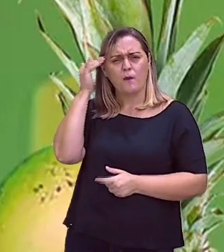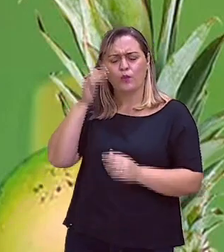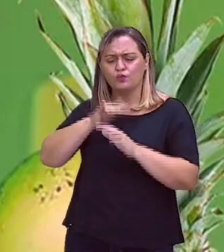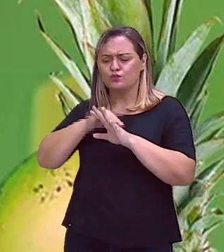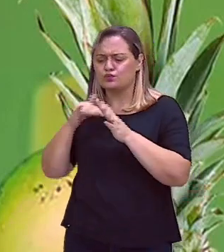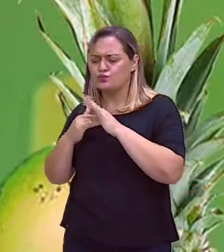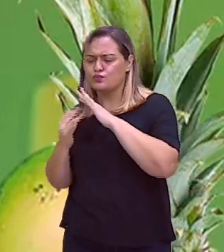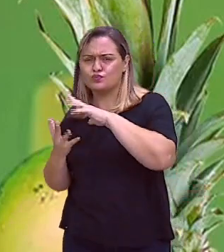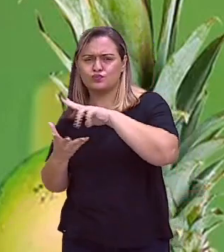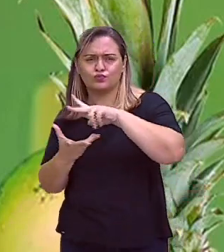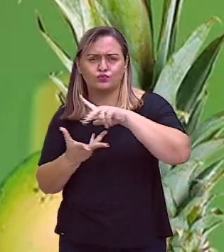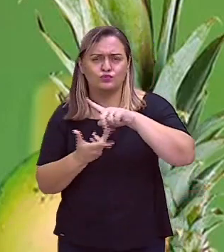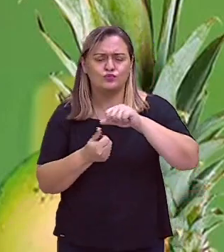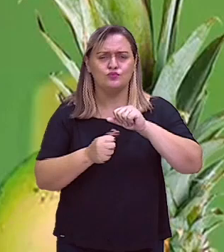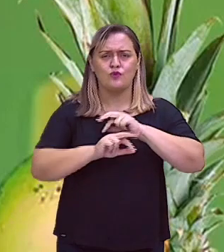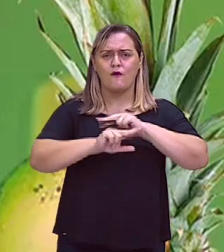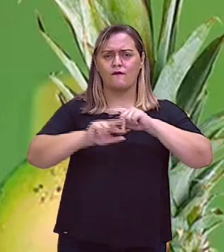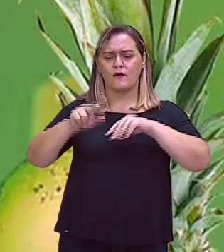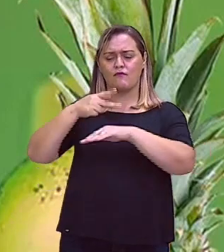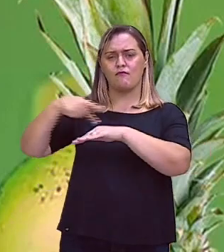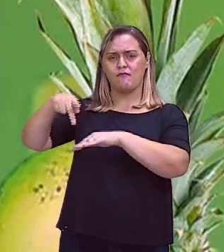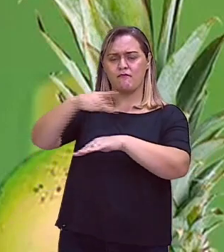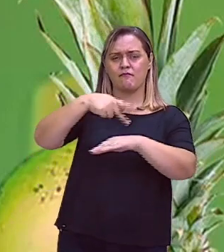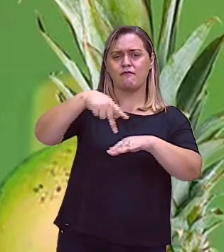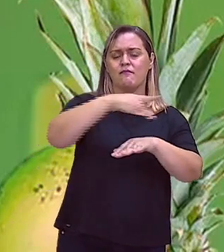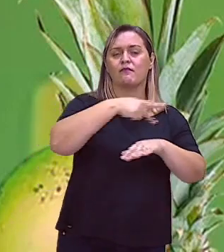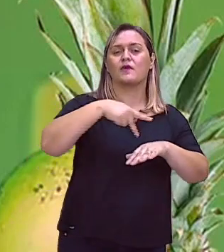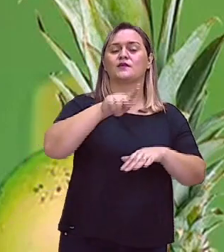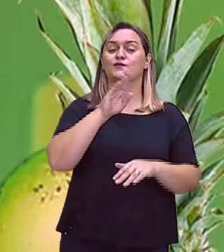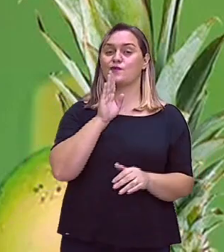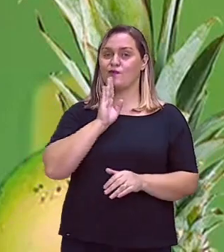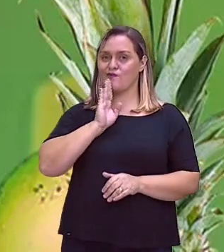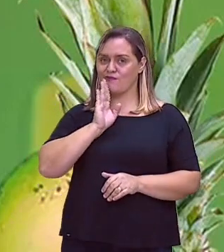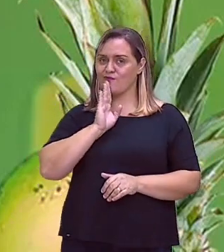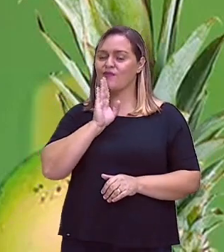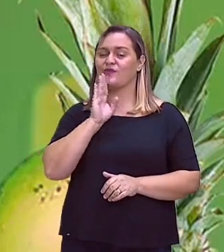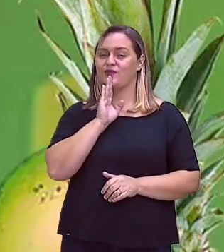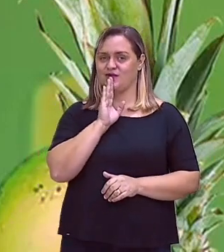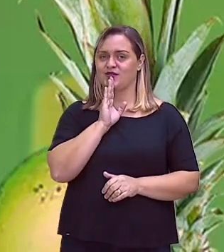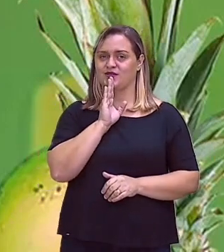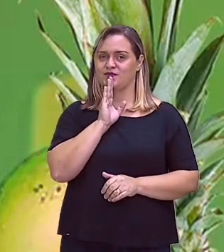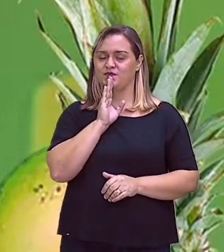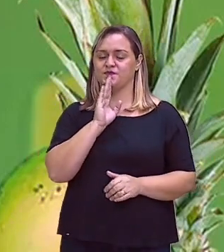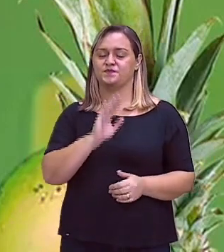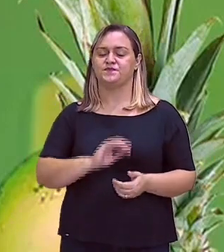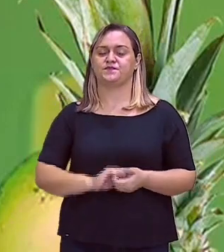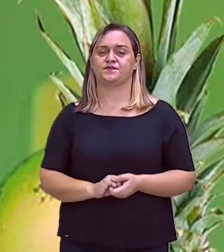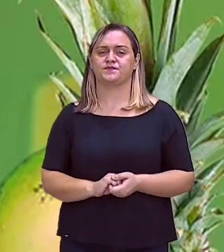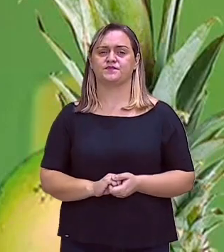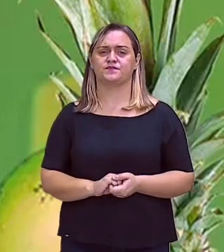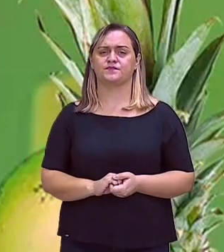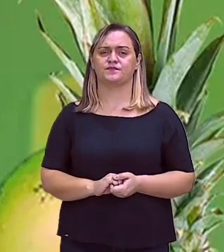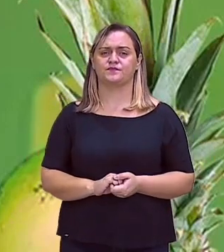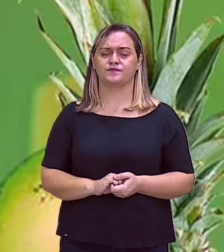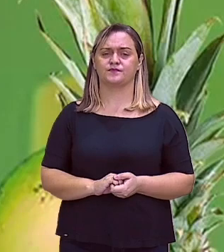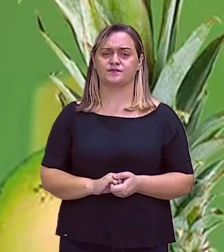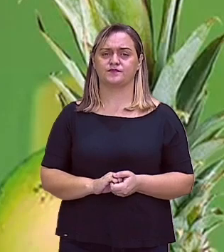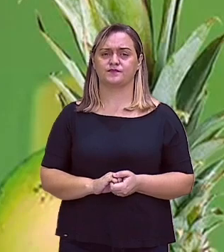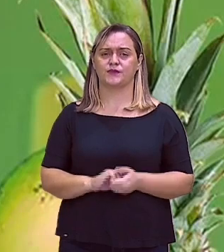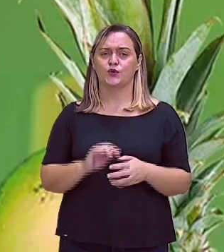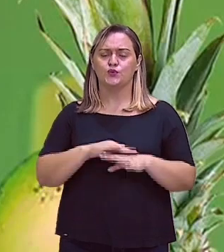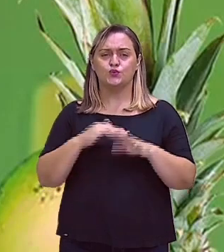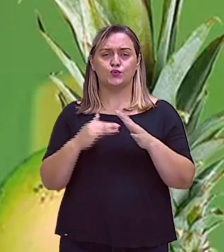apertei aqui no em algum canal na internet e passou essa música Então essa música é mundialmente